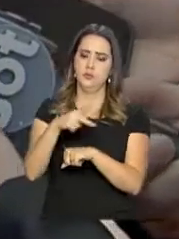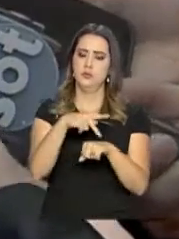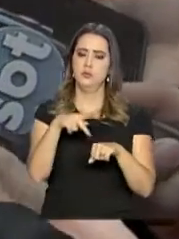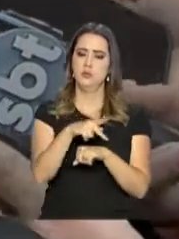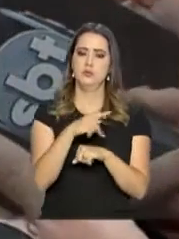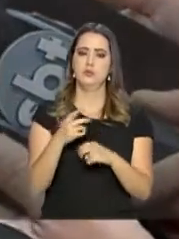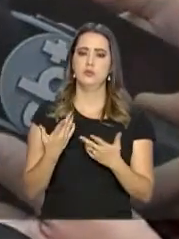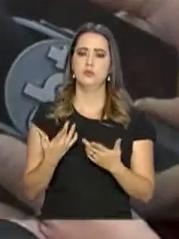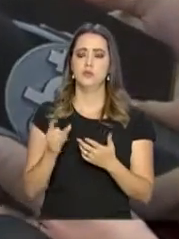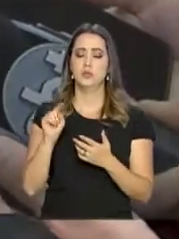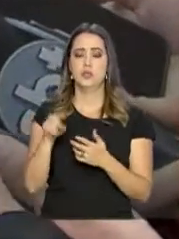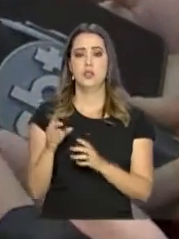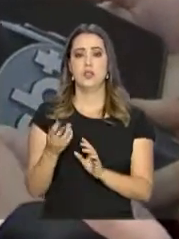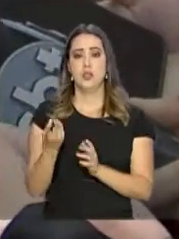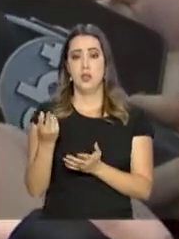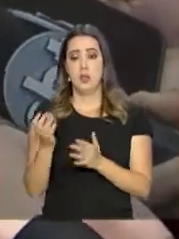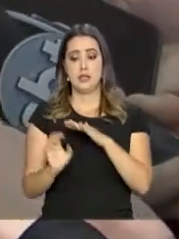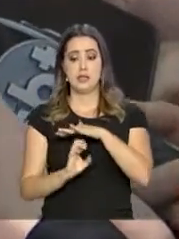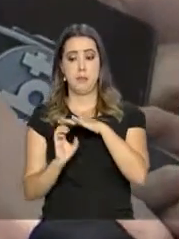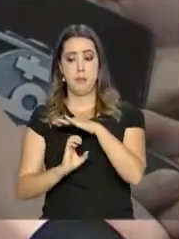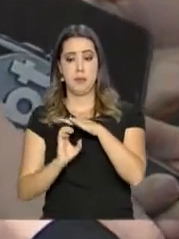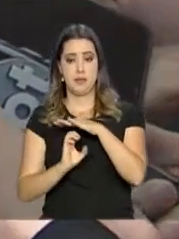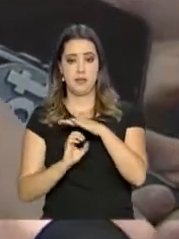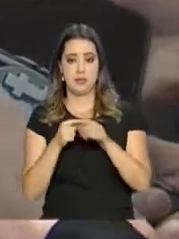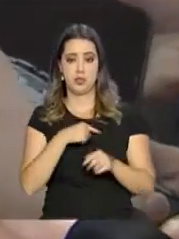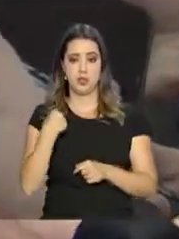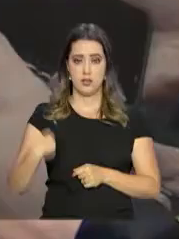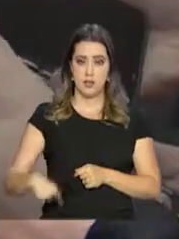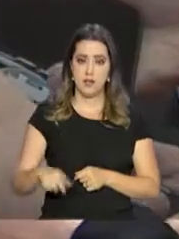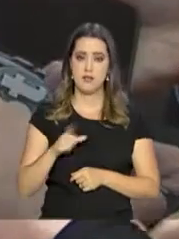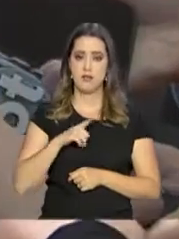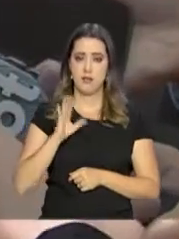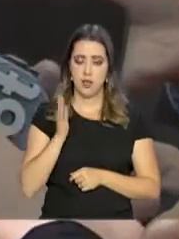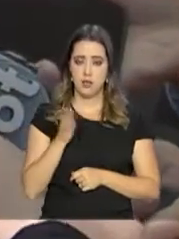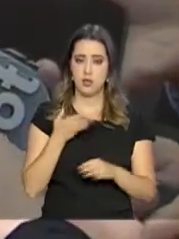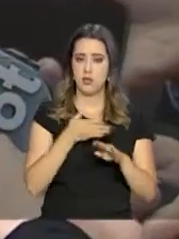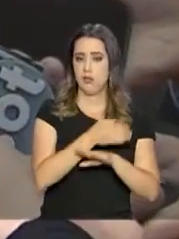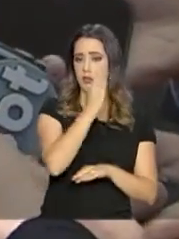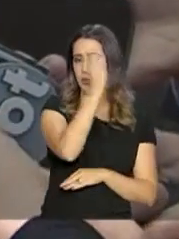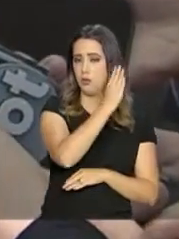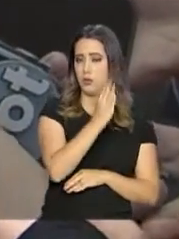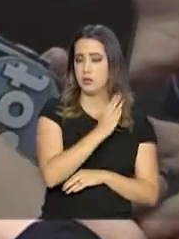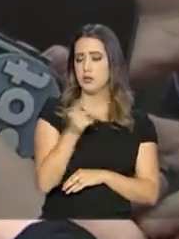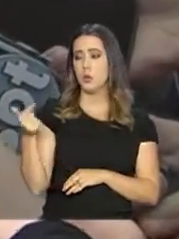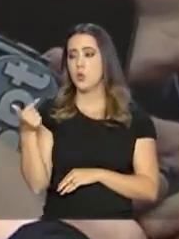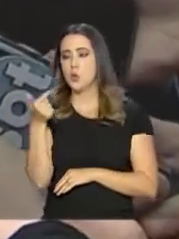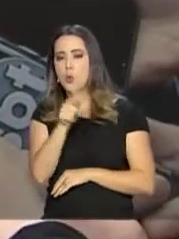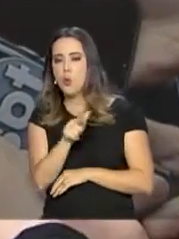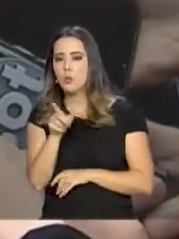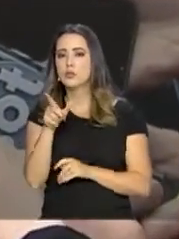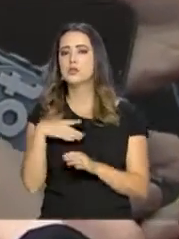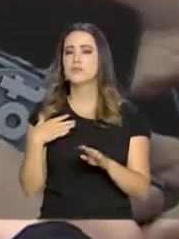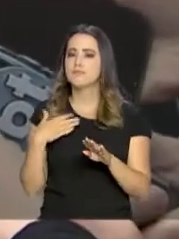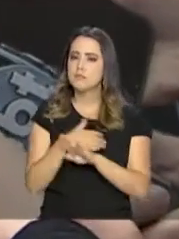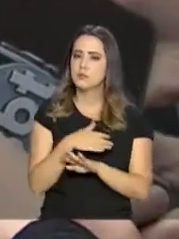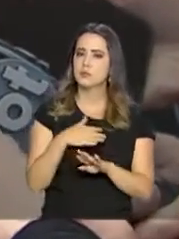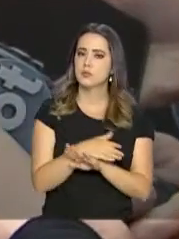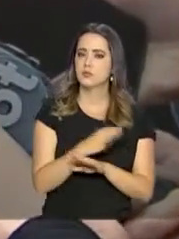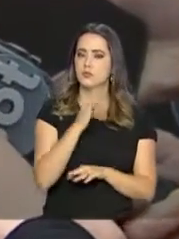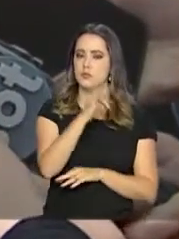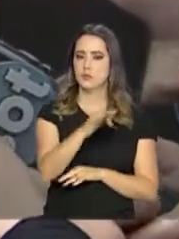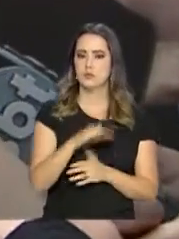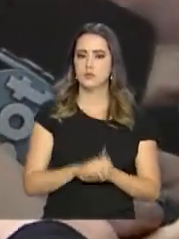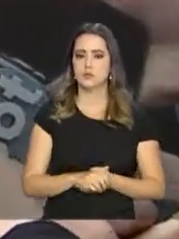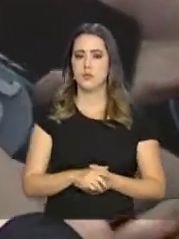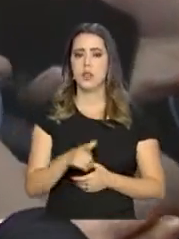dos investimentos chineses lá já existentes e de outros que ele disse que vai colaborar muito para investir bastante lá.